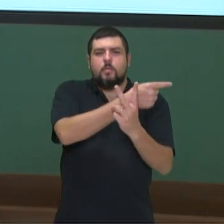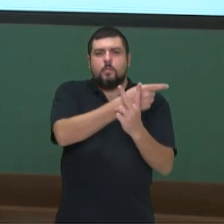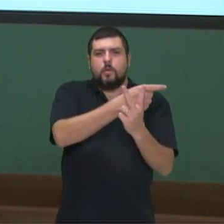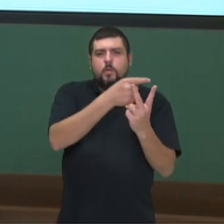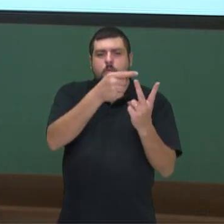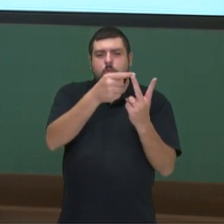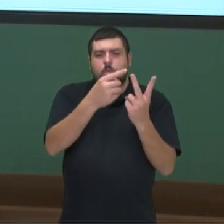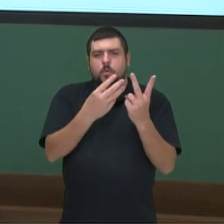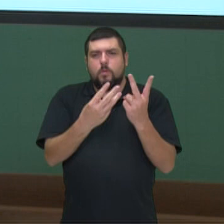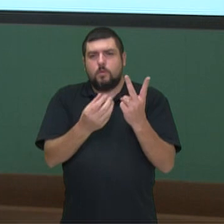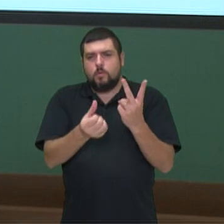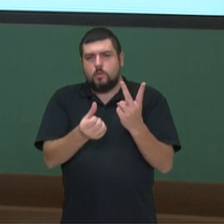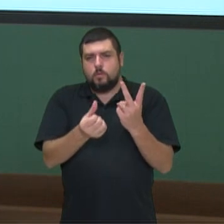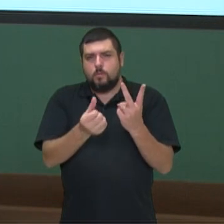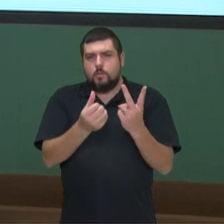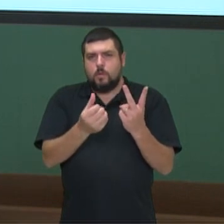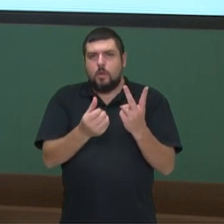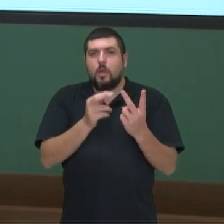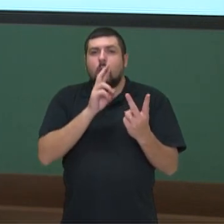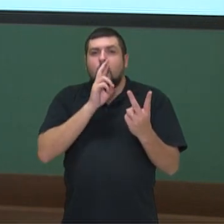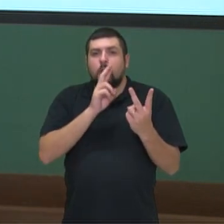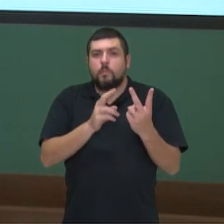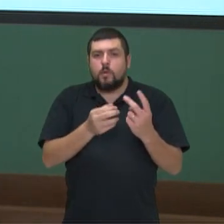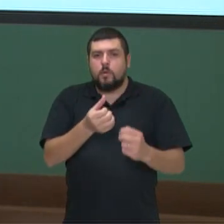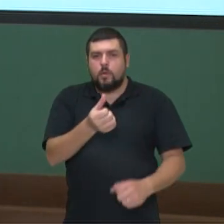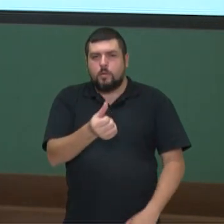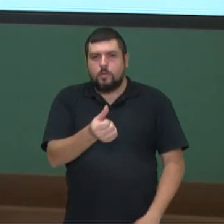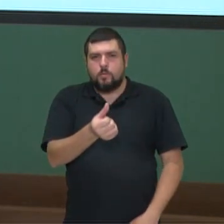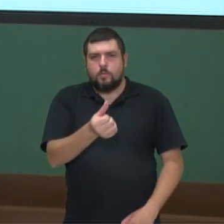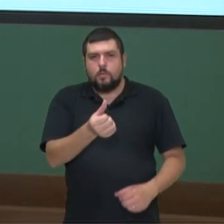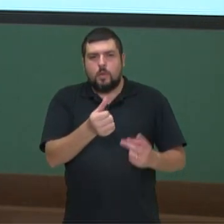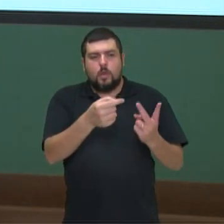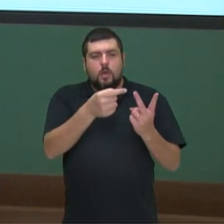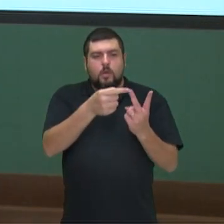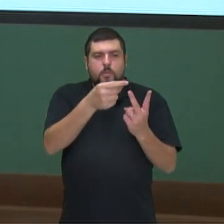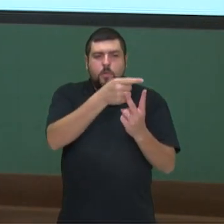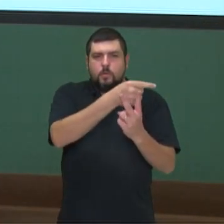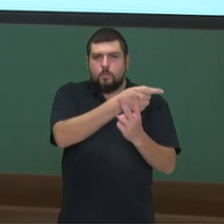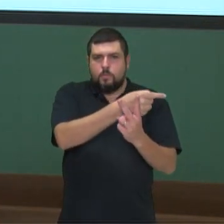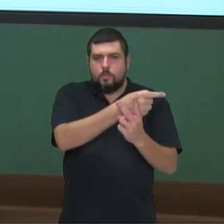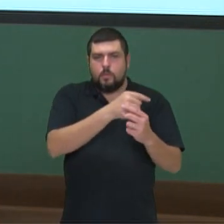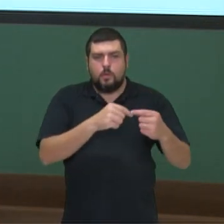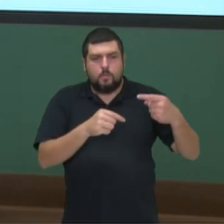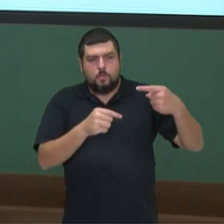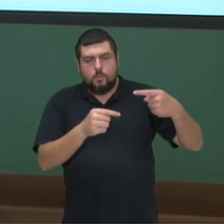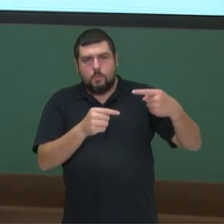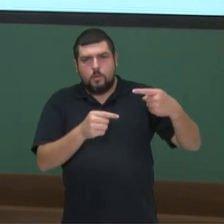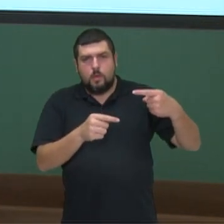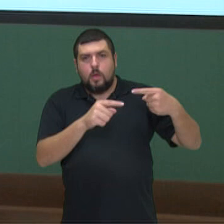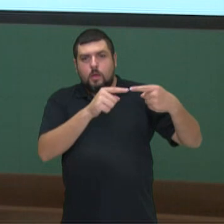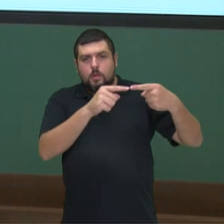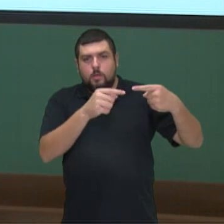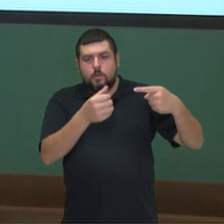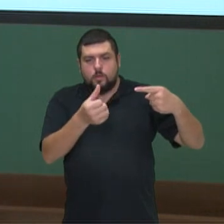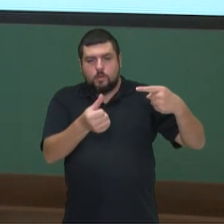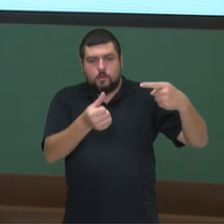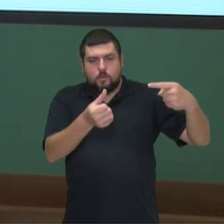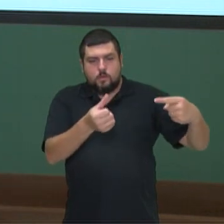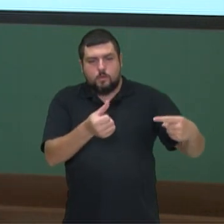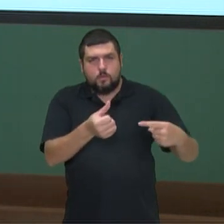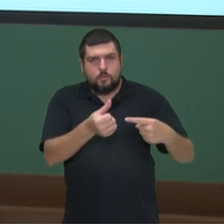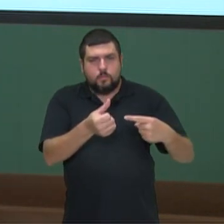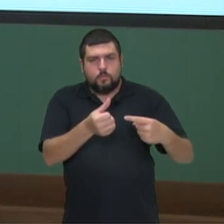resolvo o que está dentro da raiz, que é 6, e esse sinalzinho de menos, ele tem que acompanhar o meu resultado,